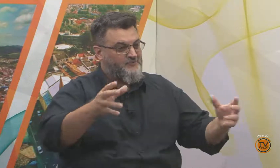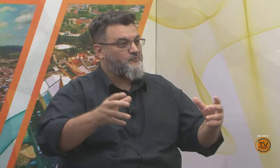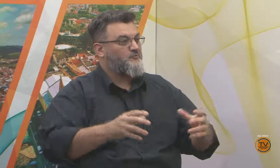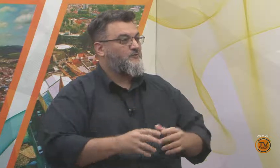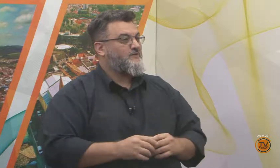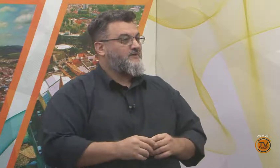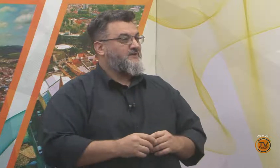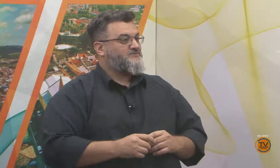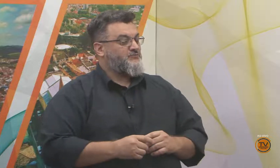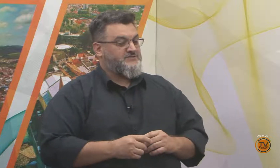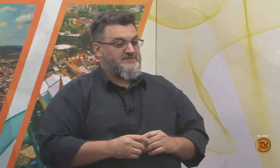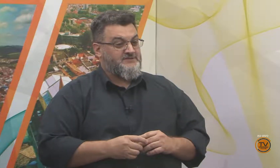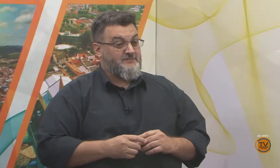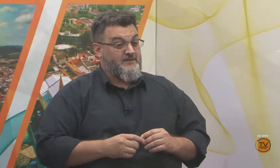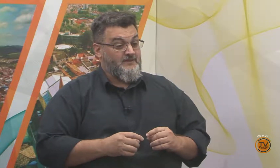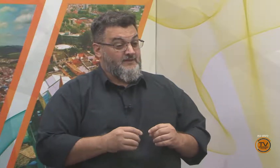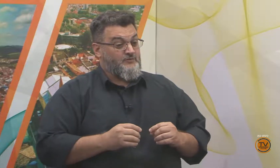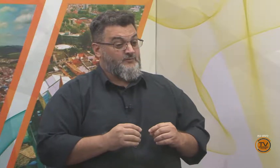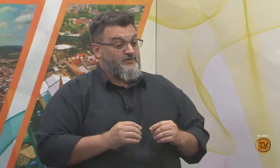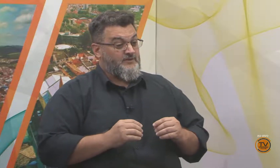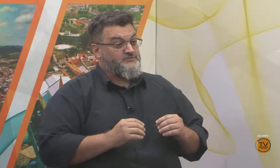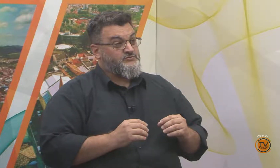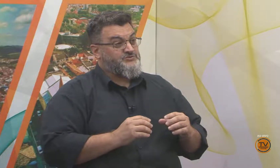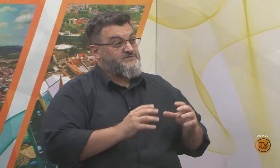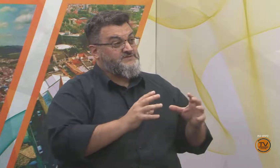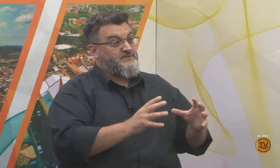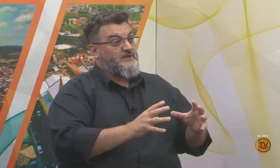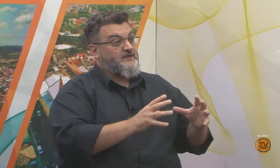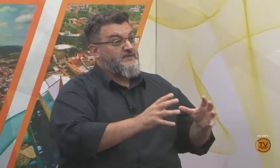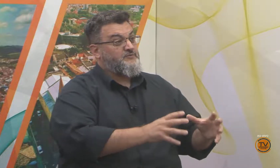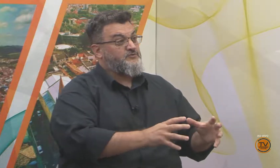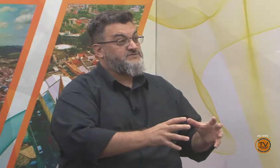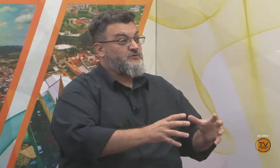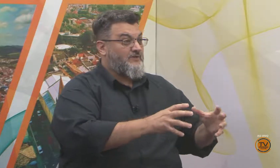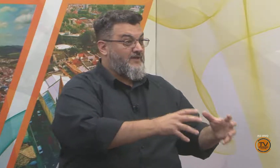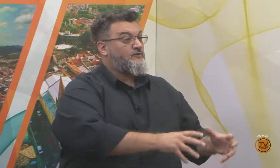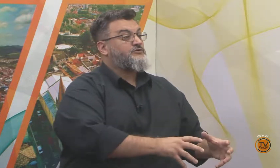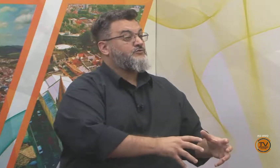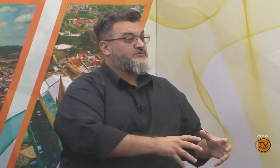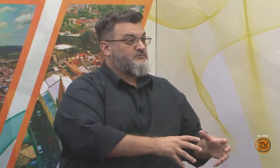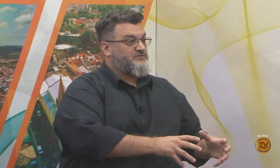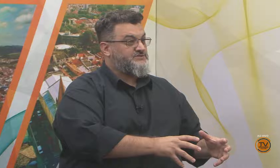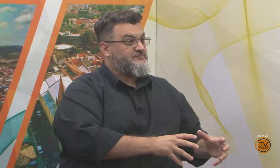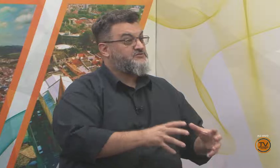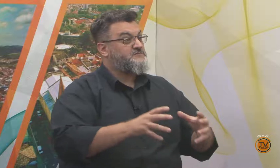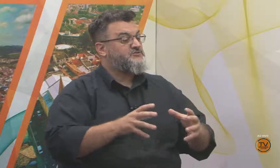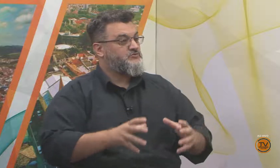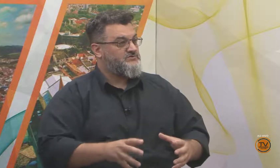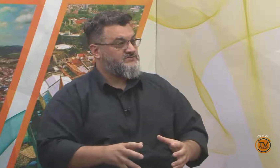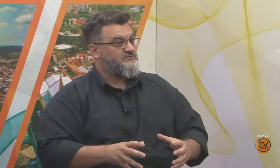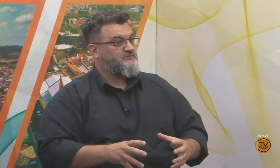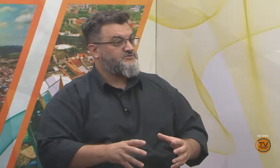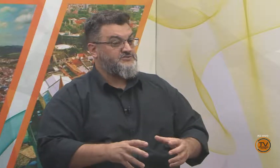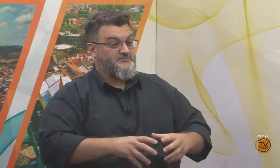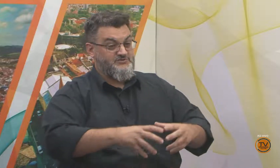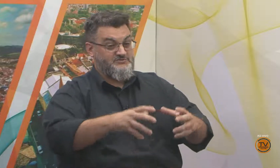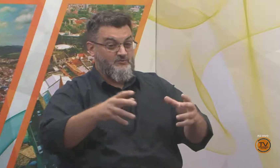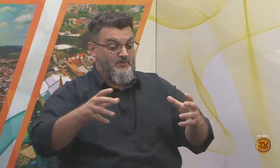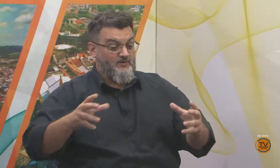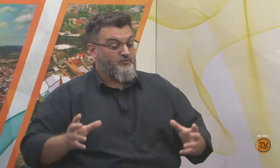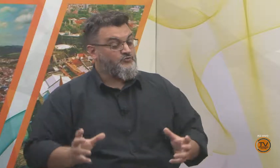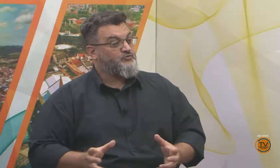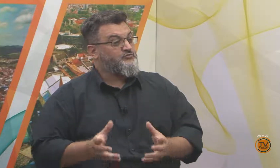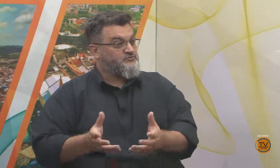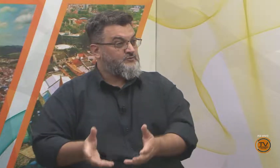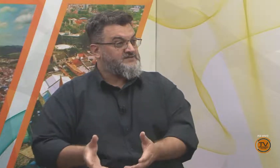vejo, vou lá e compro as frutas ali também, e o melhor é discutir se aquela produção é oriunda do município, se as pessoas estão no município, se